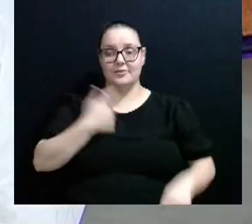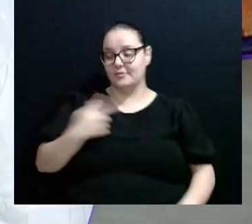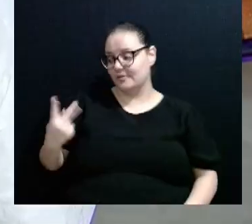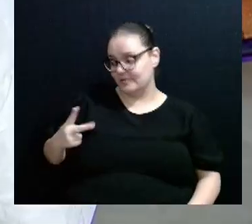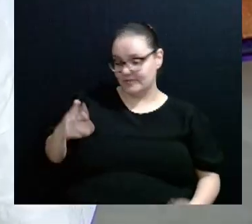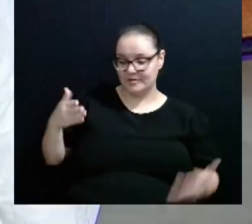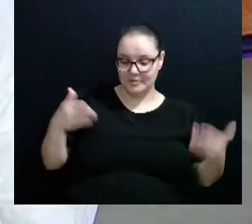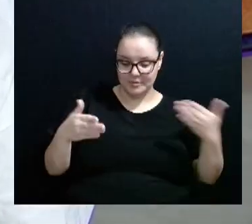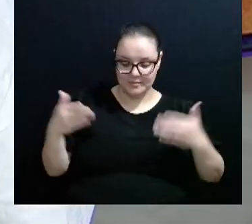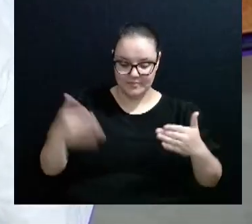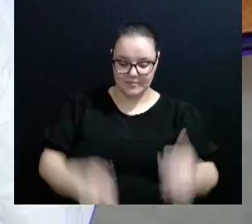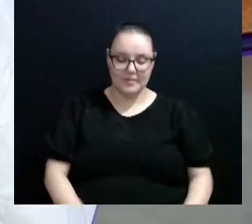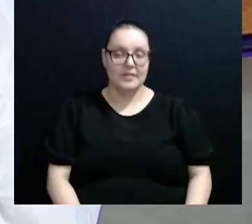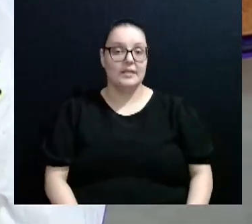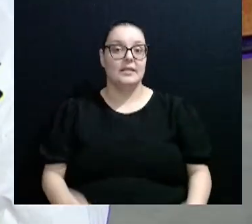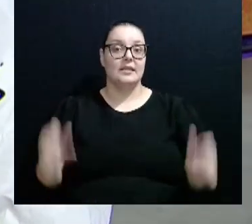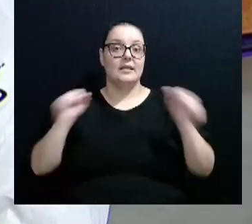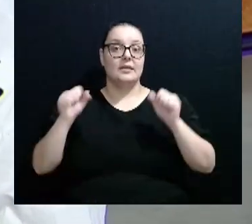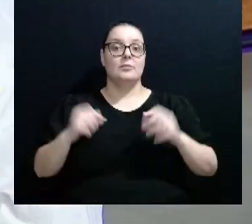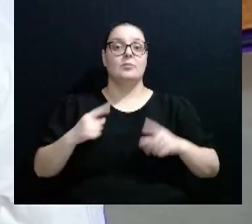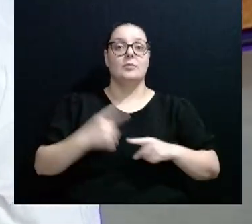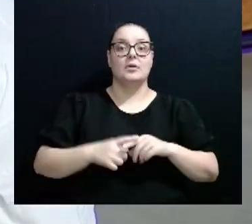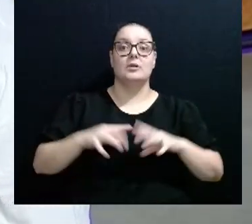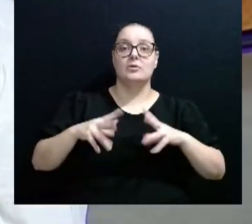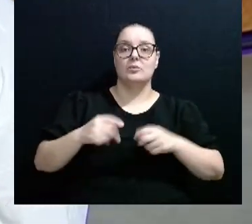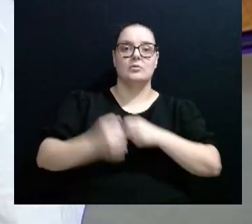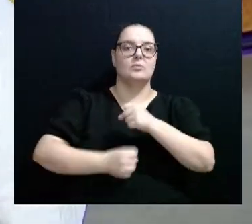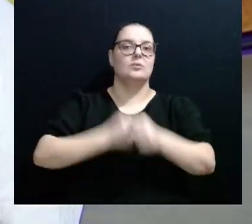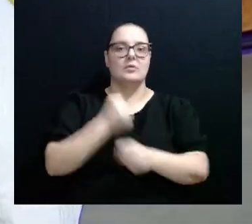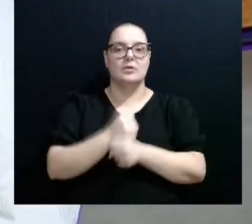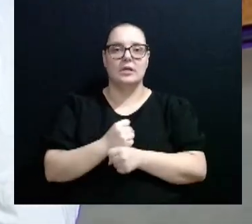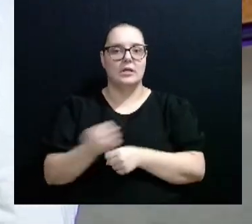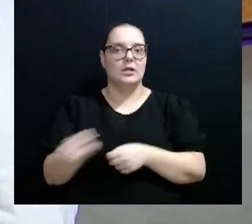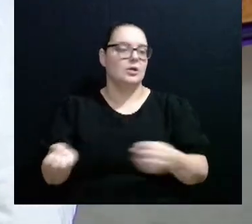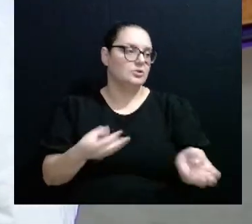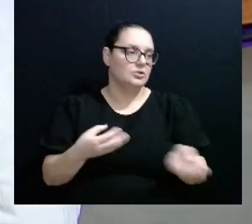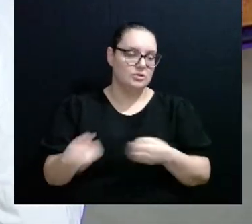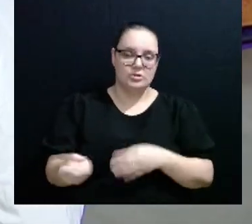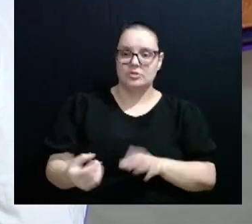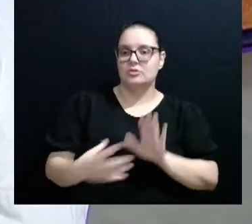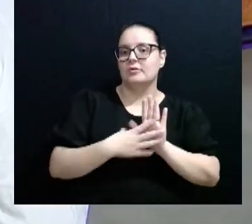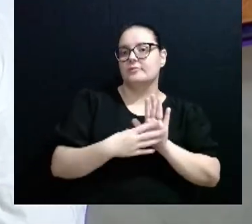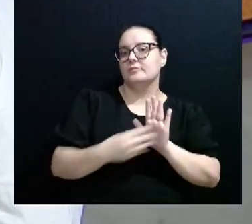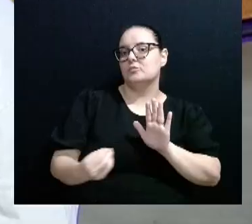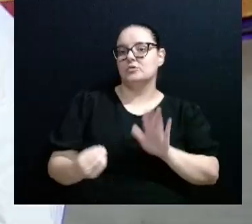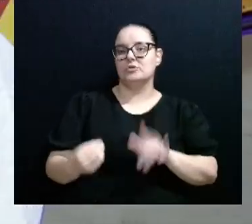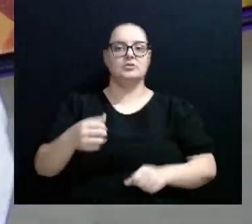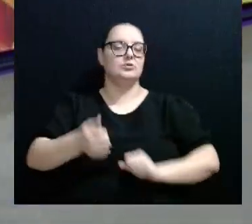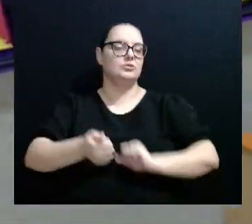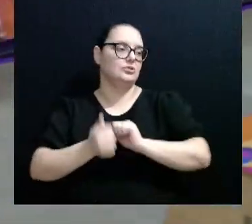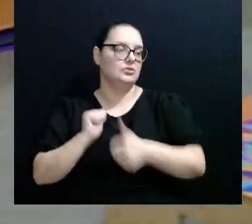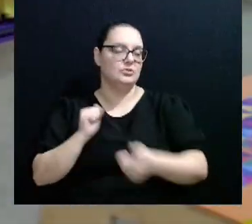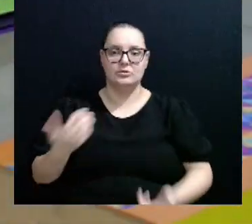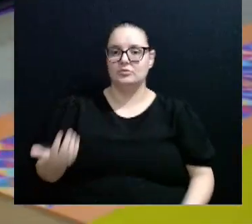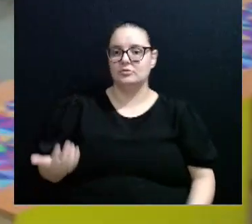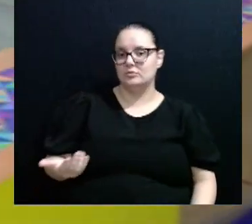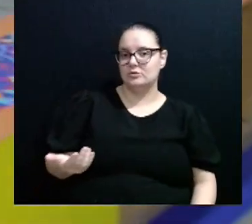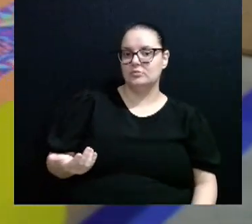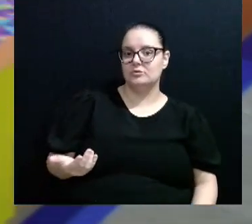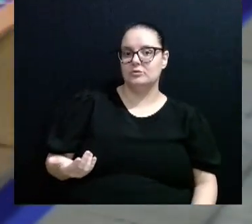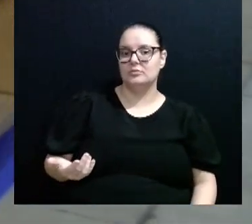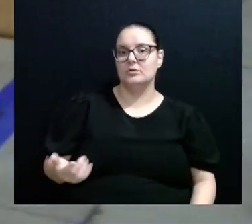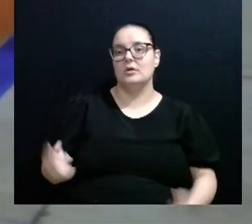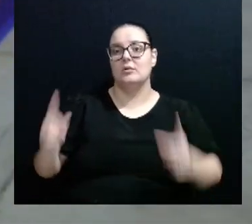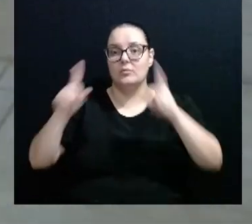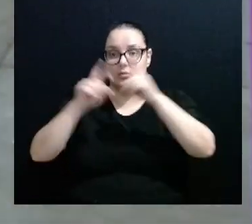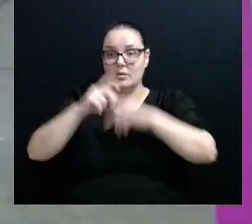adora porque todo ano tem novas modalidades de esportes. A gente se desafia a fazer